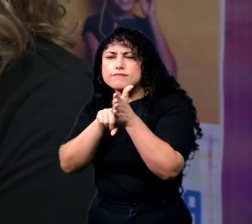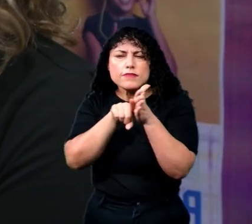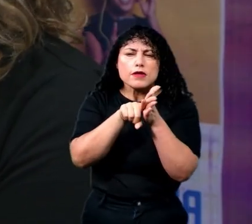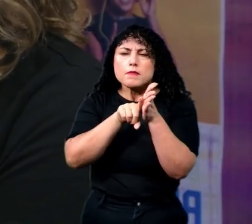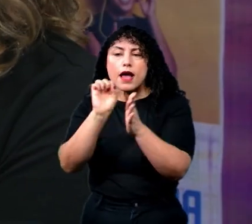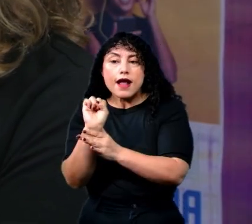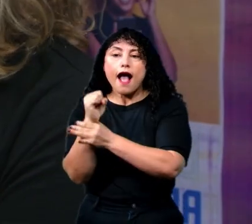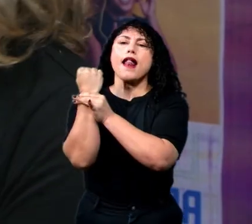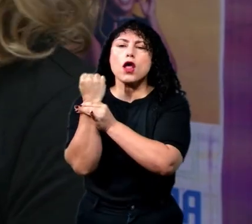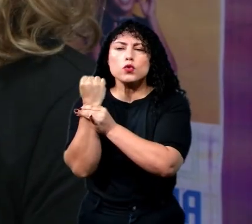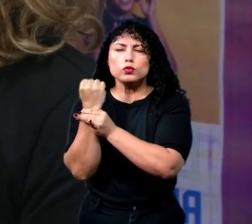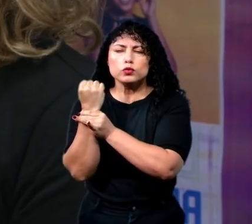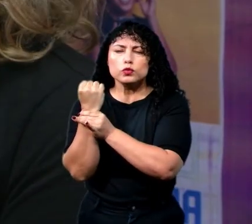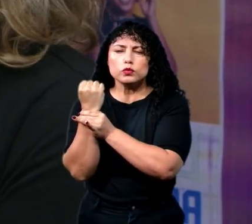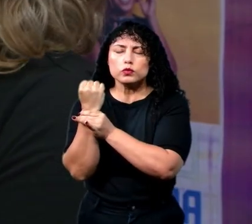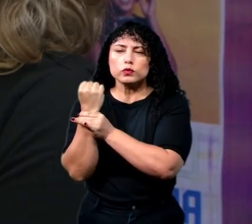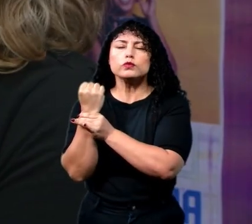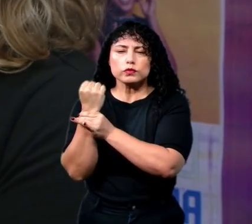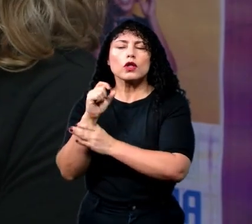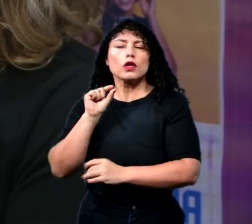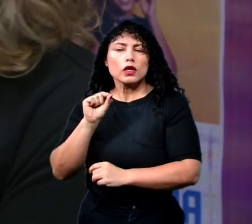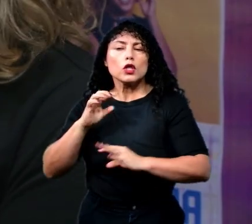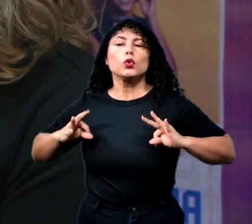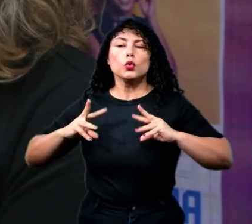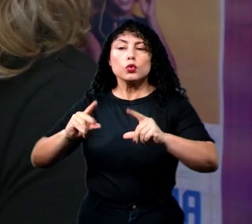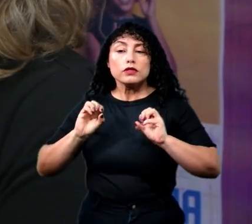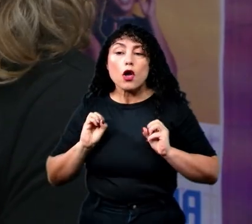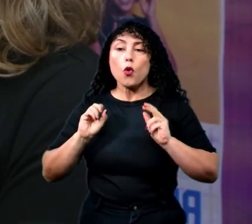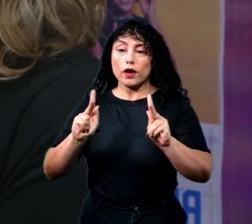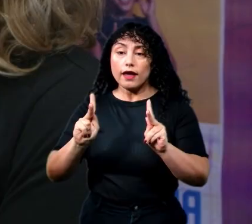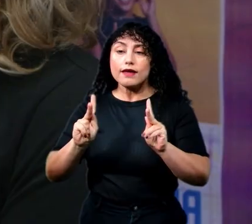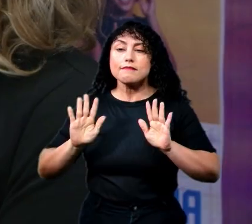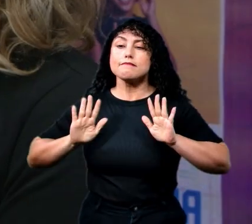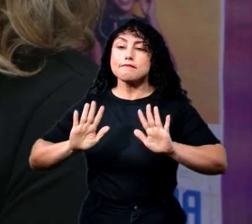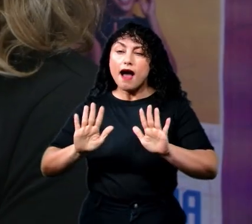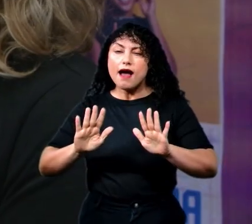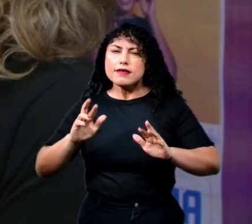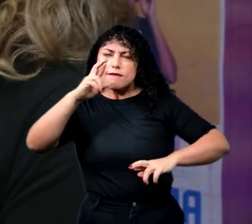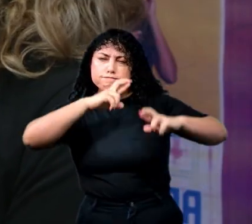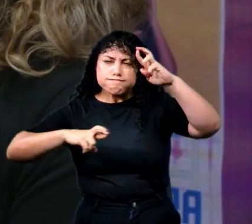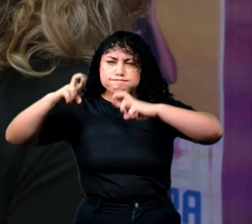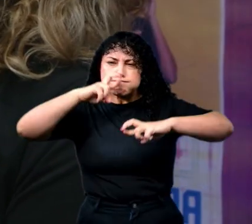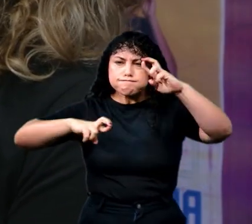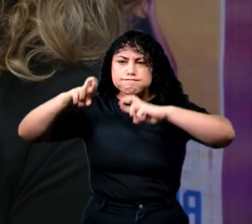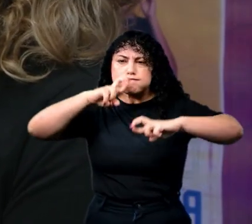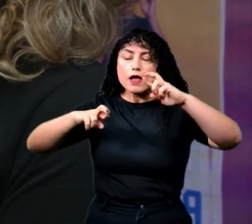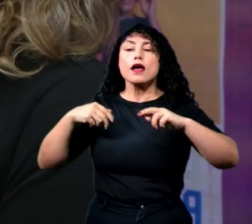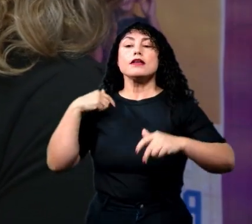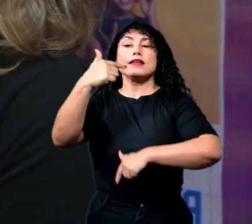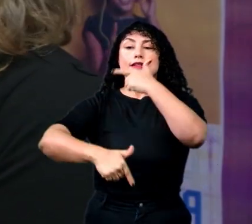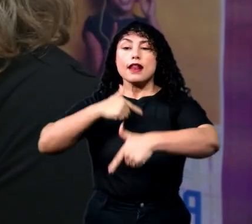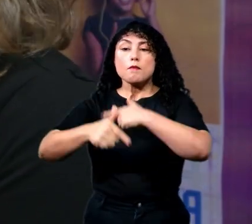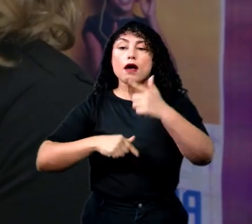para garantir que, né, que tudo esteja ok. Então, mais que fiscalizar, na verdade, a gente tem uma atuação